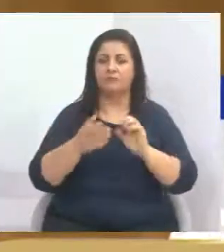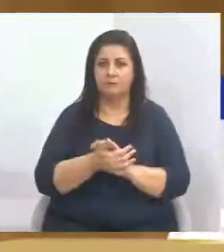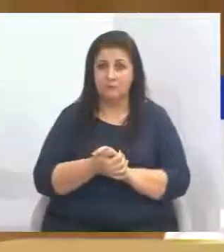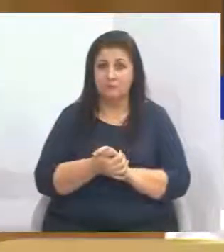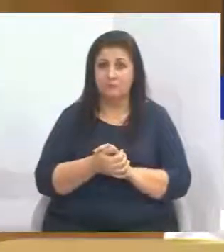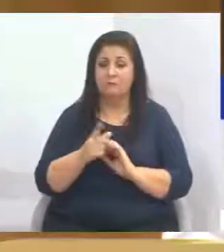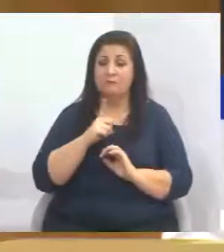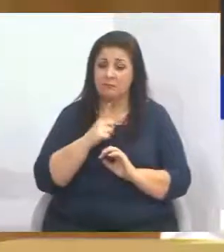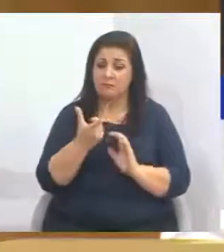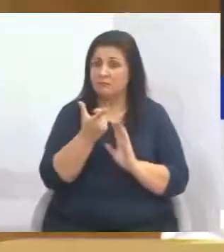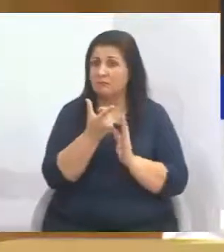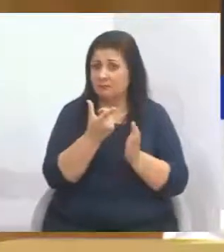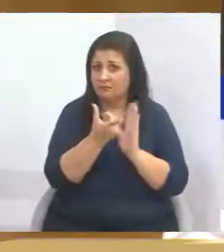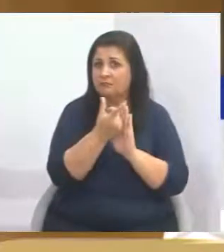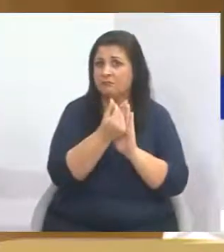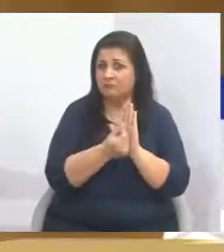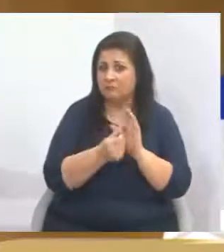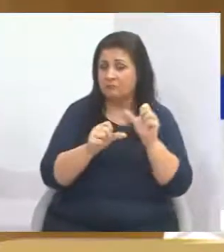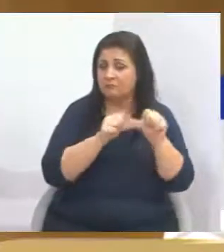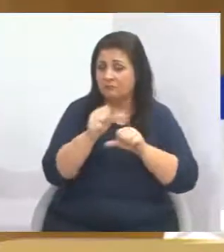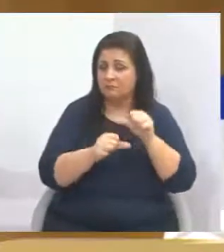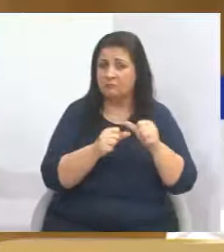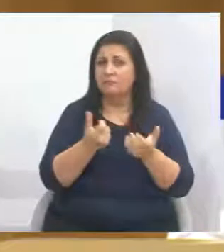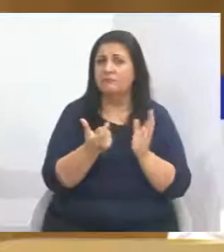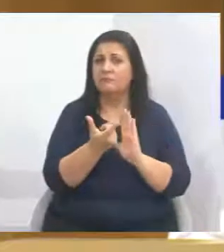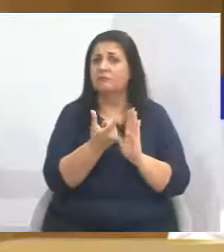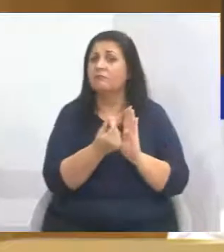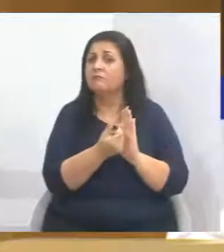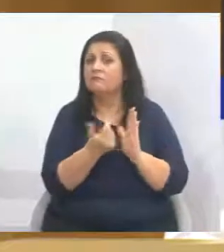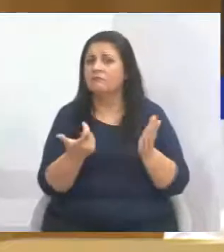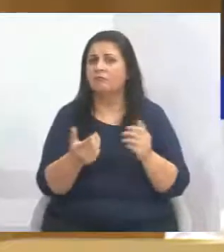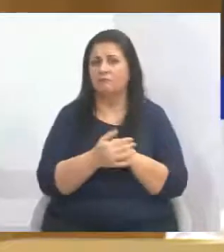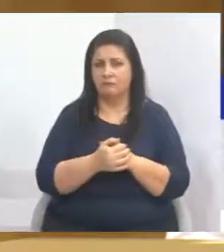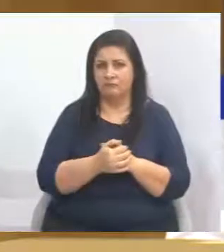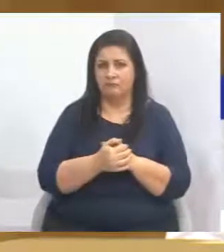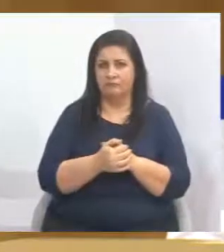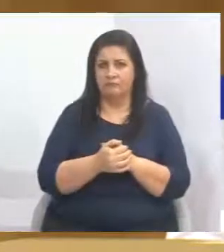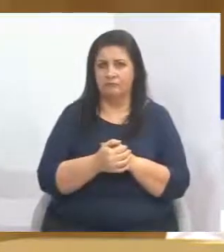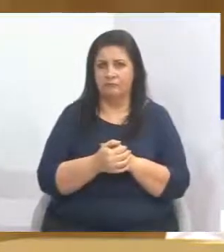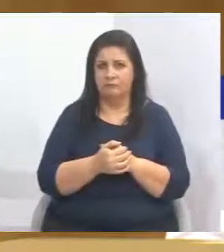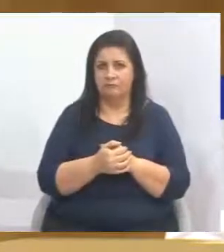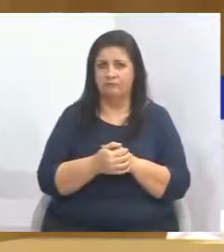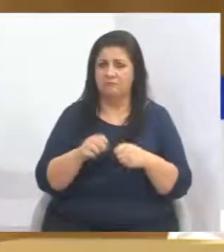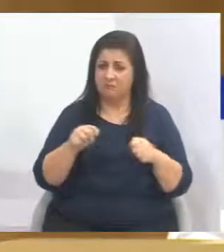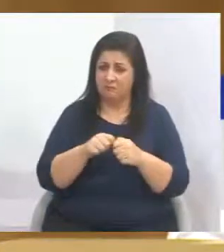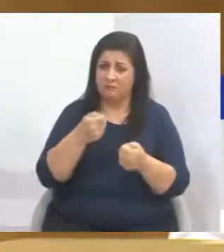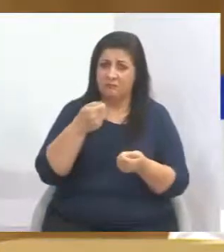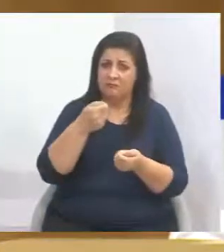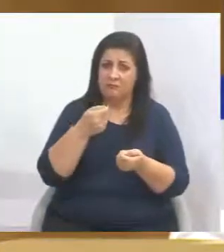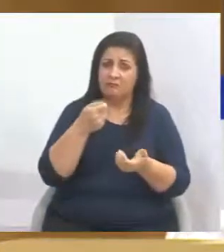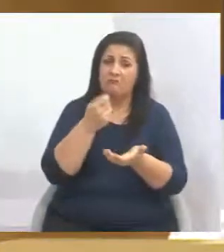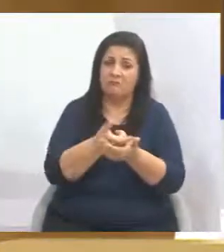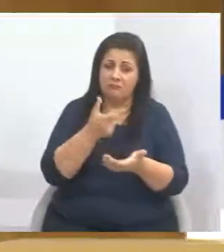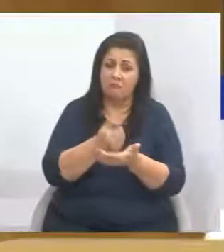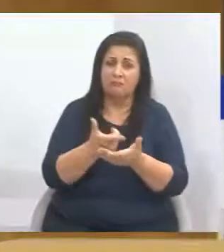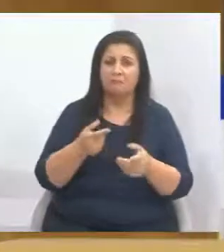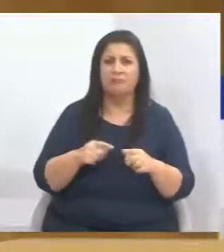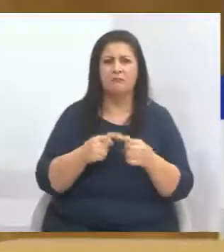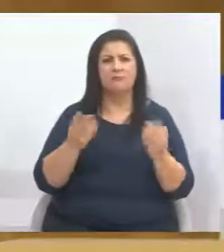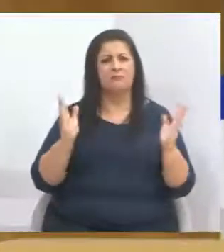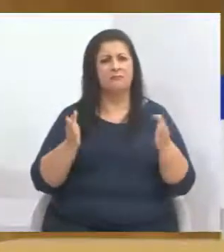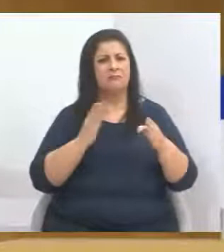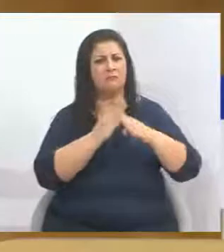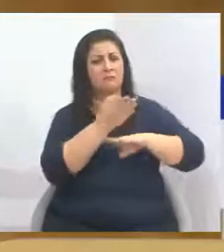a receita, que alteravam o orçamento do município, impunham despesas, e mesmo assim foi aprovado e sancionado